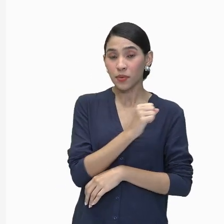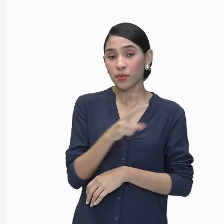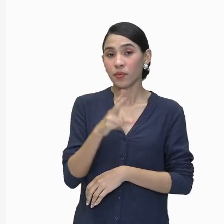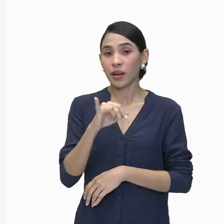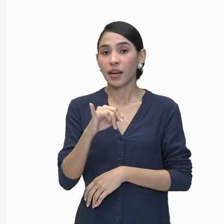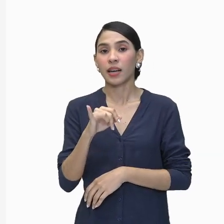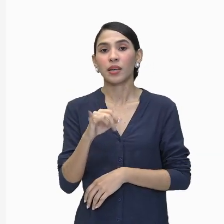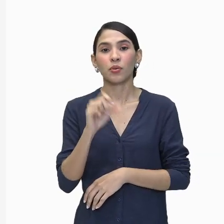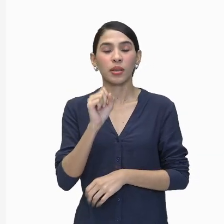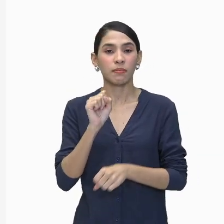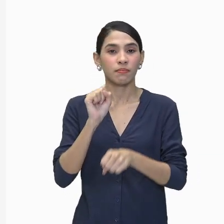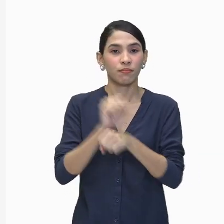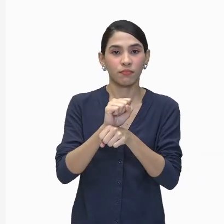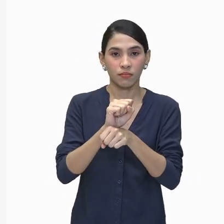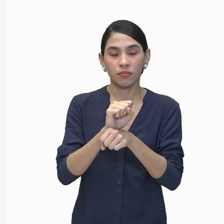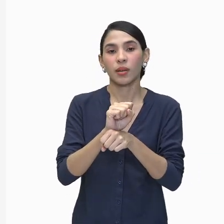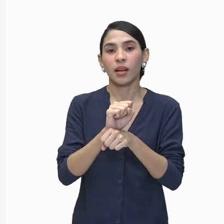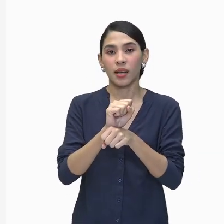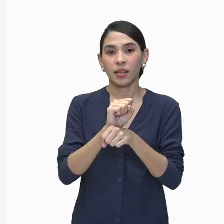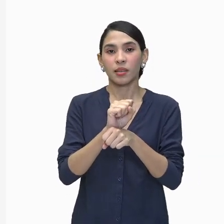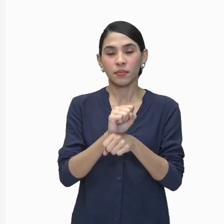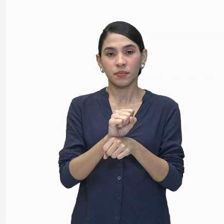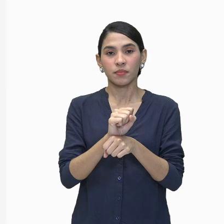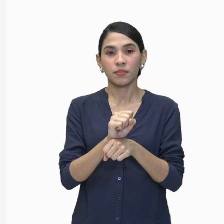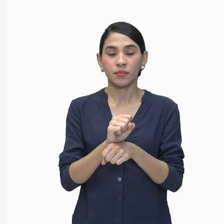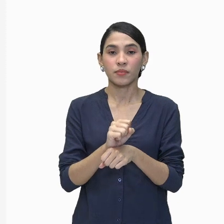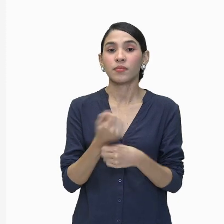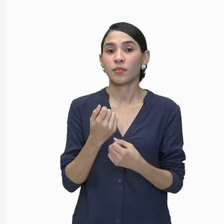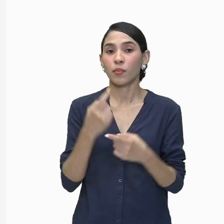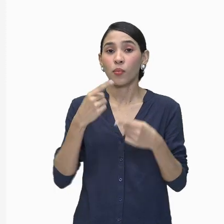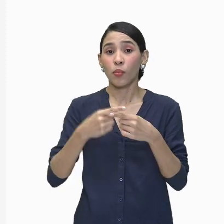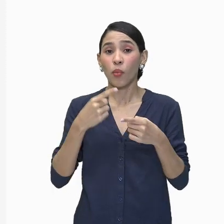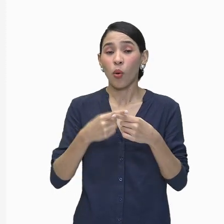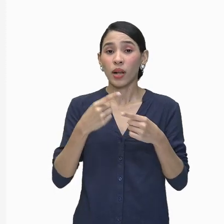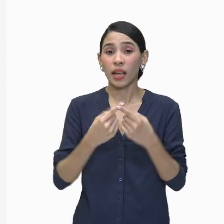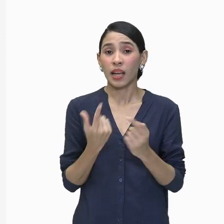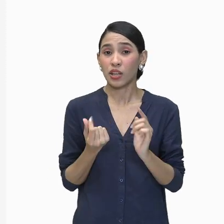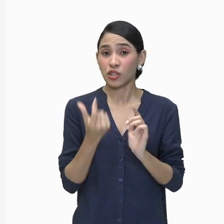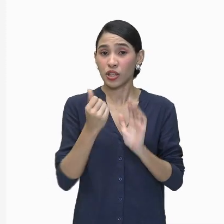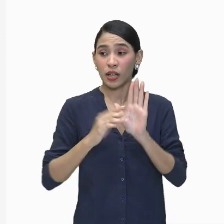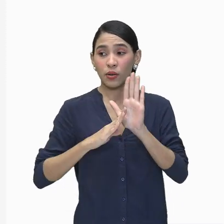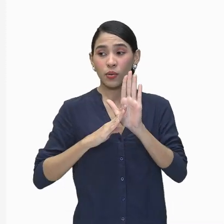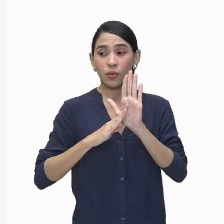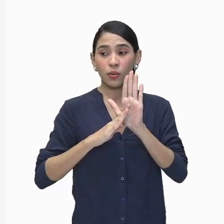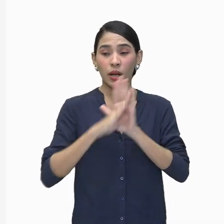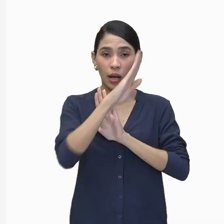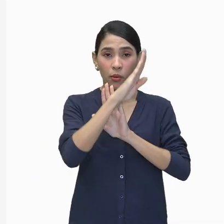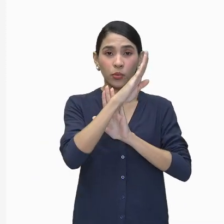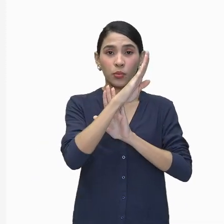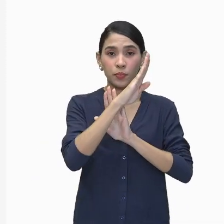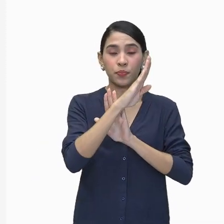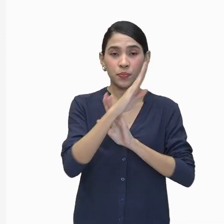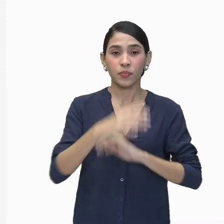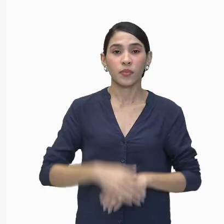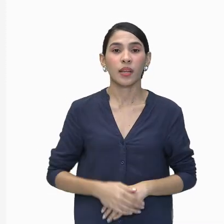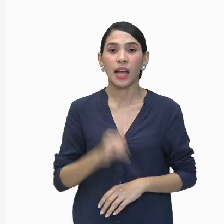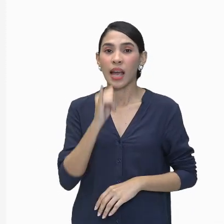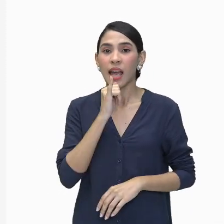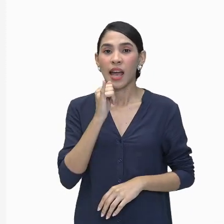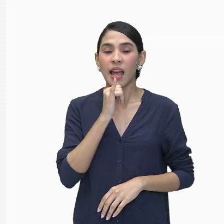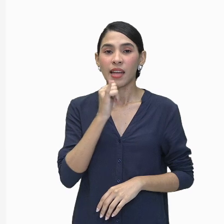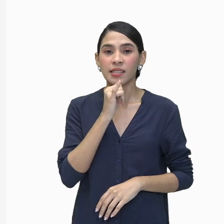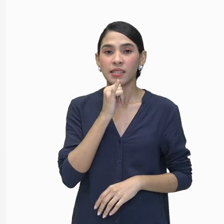ser freada por uma alta inflação. E é justamente essa quebra na corrida, como se puxasse o